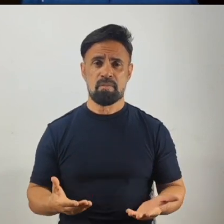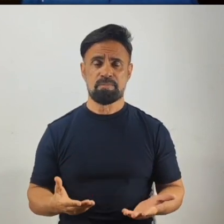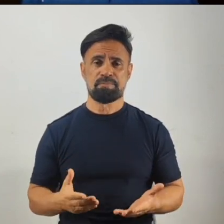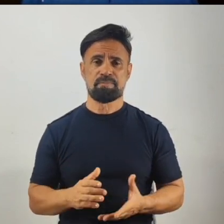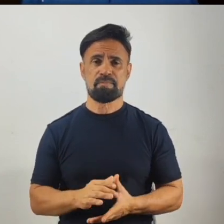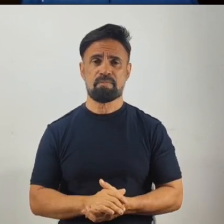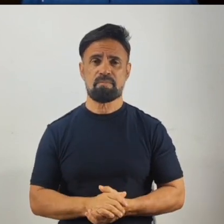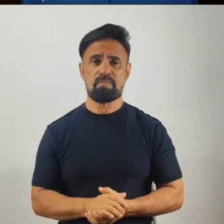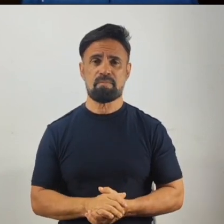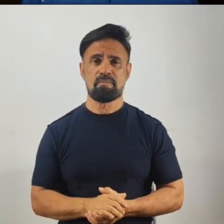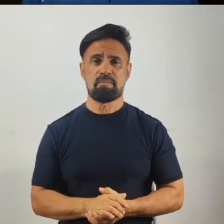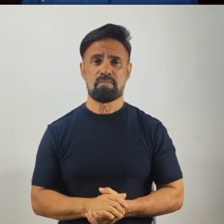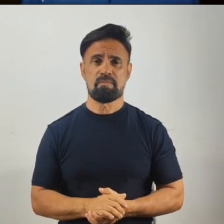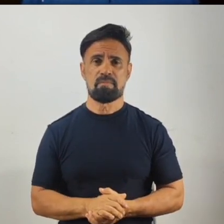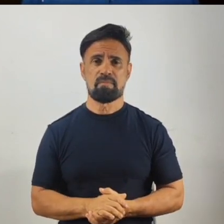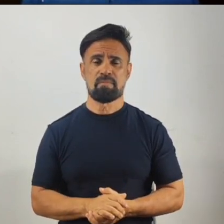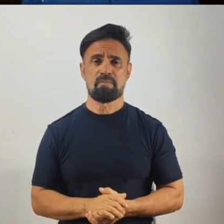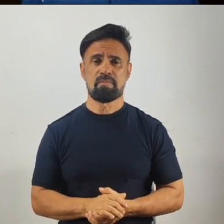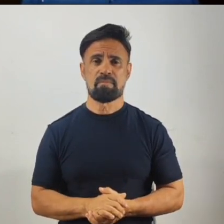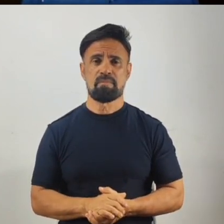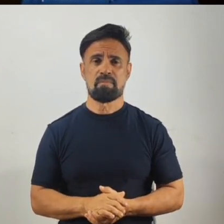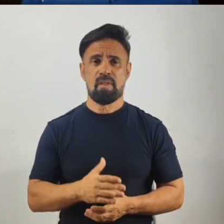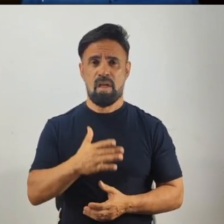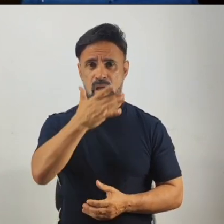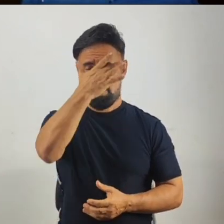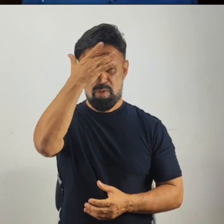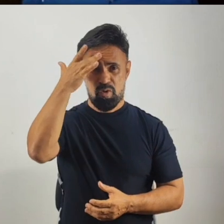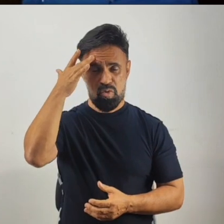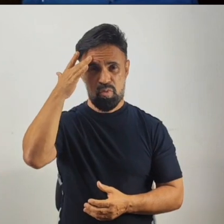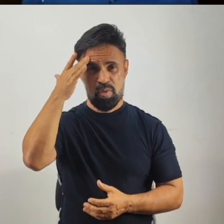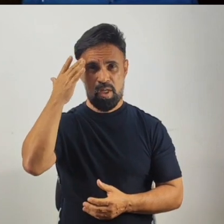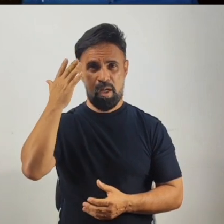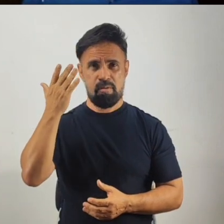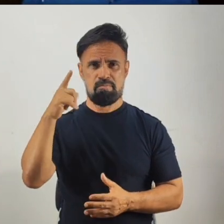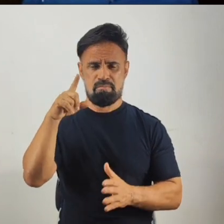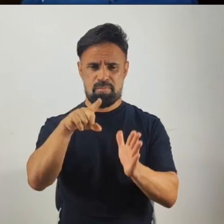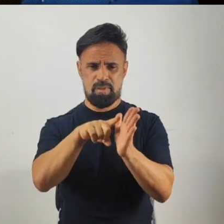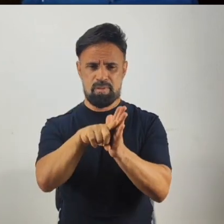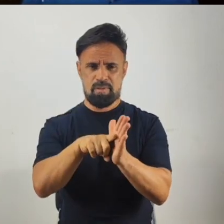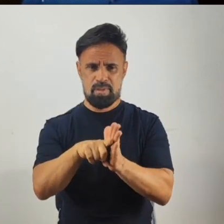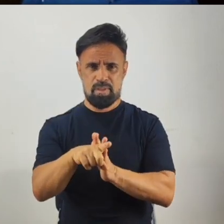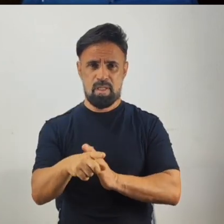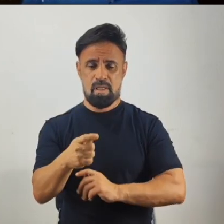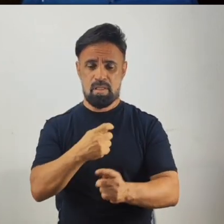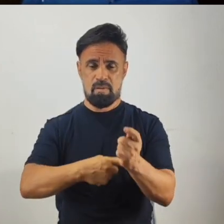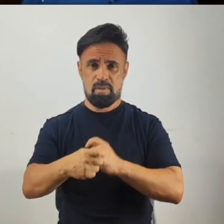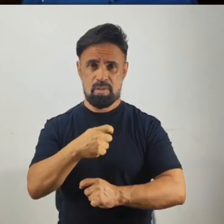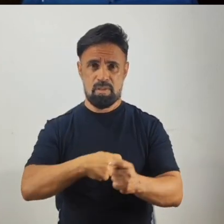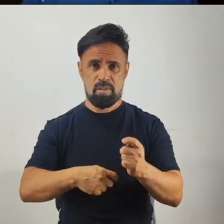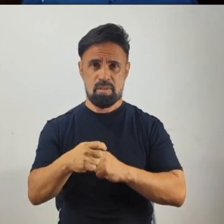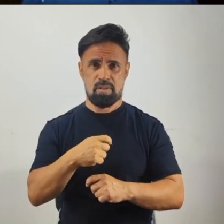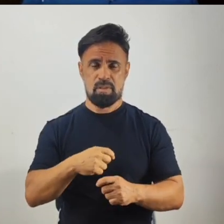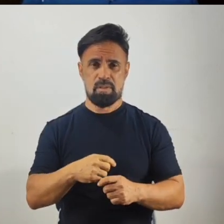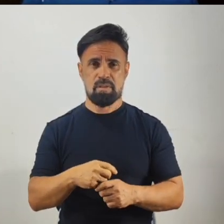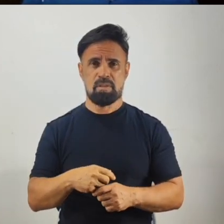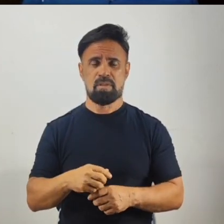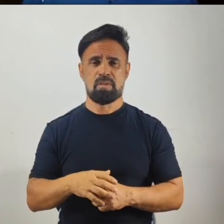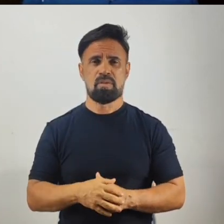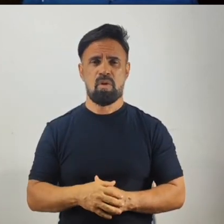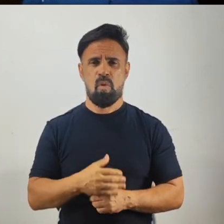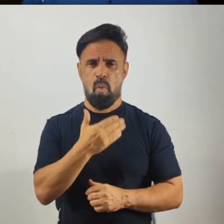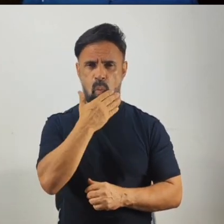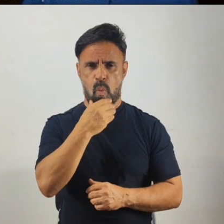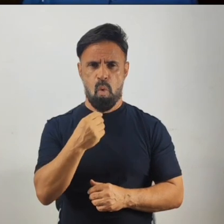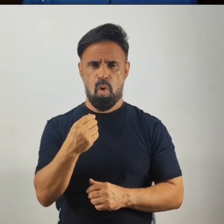o nosso um cientista dessa área da qualidade, que é da área de administração,